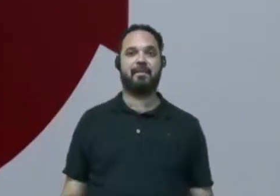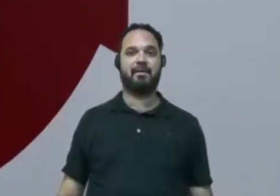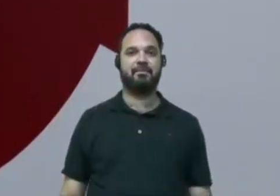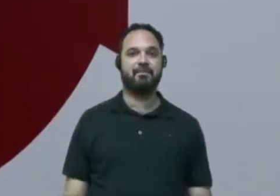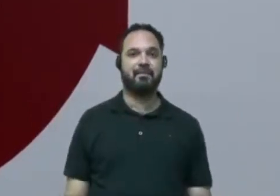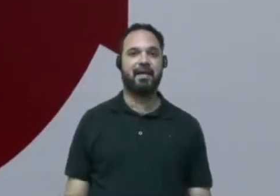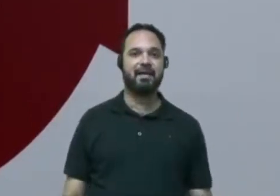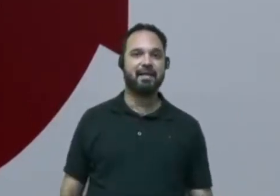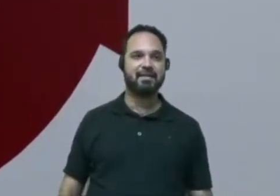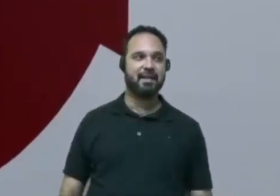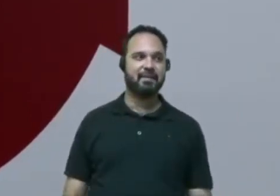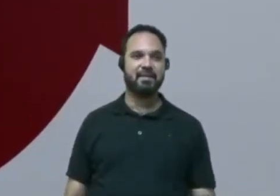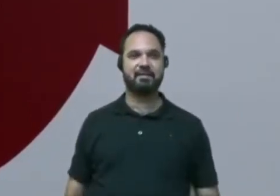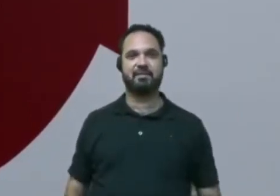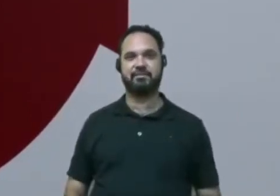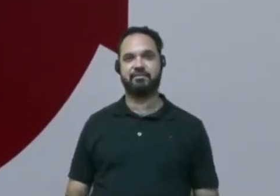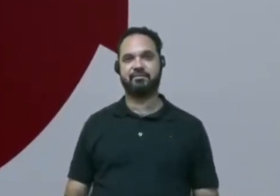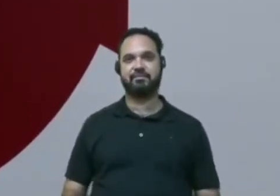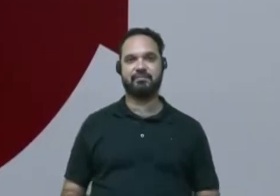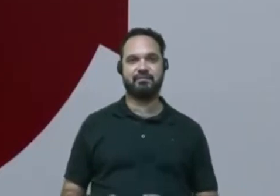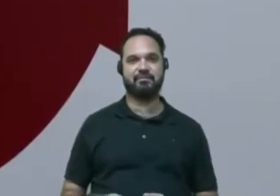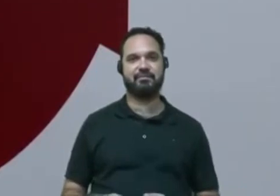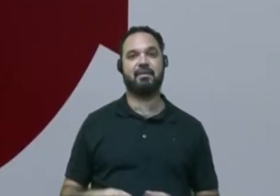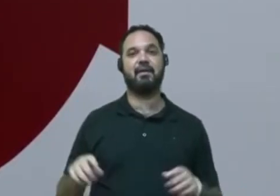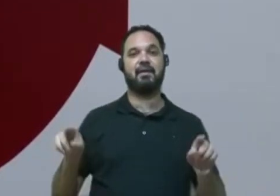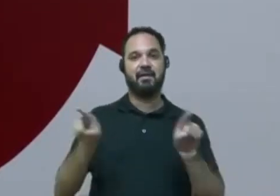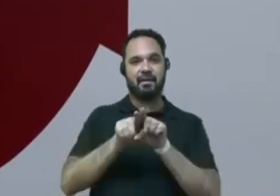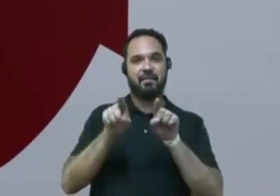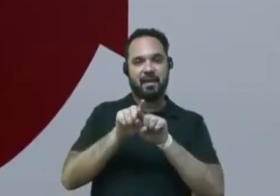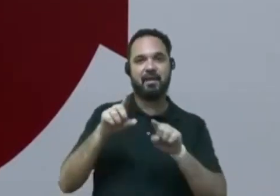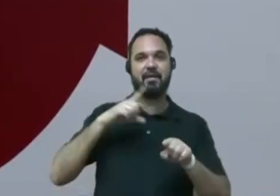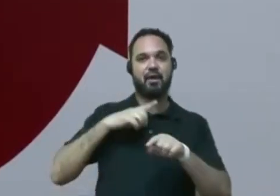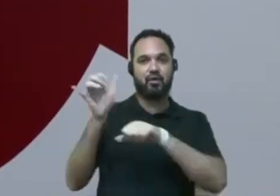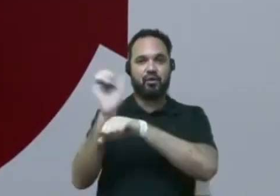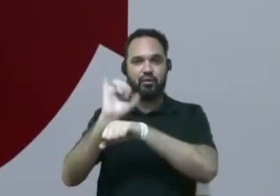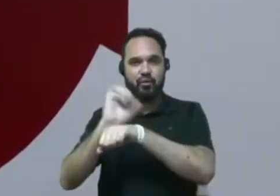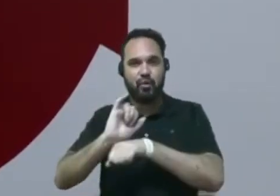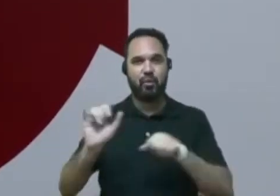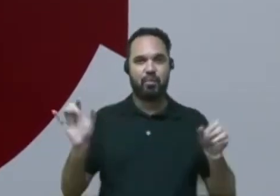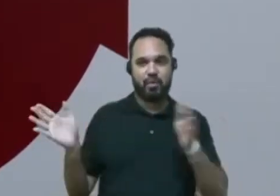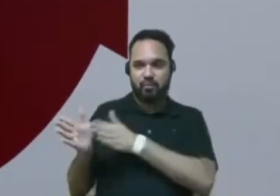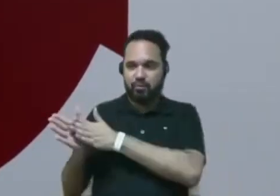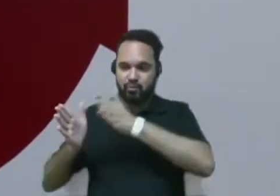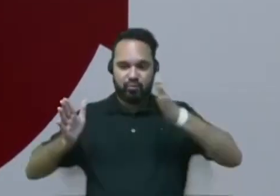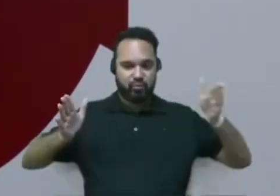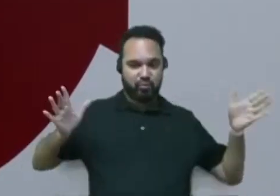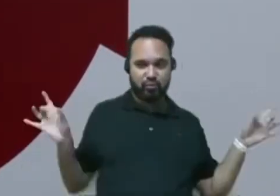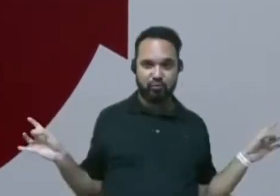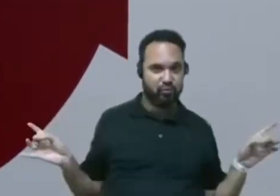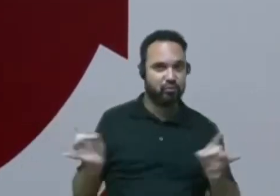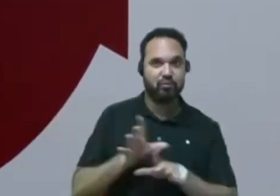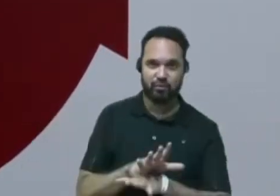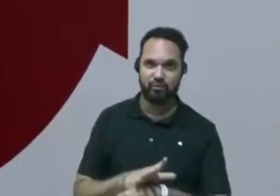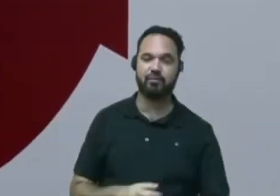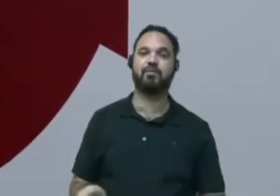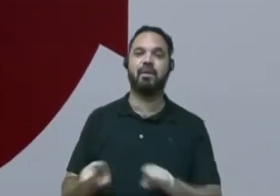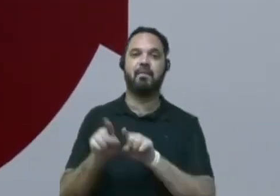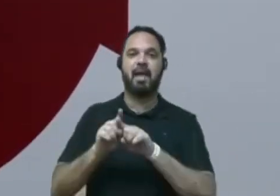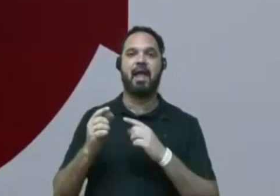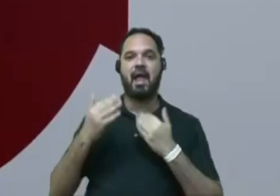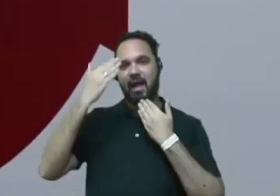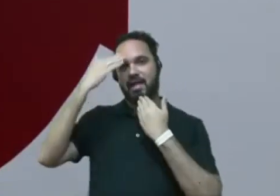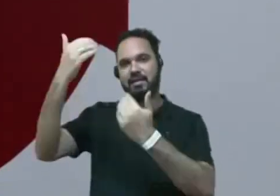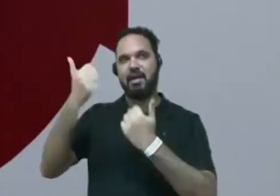sua audiência Vale lembrar que o debate completo depois estará disponível no nosso canal no YouTube quero agradecer também o apoio da